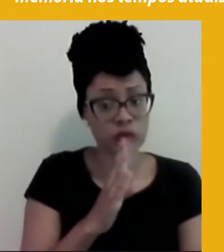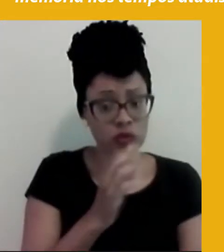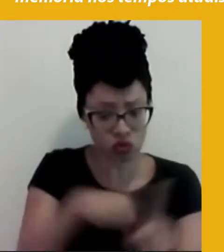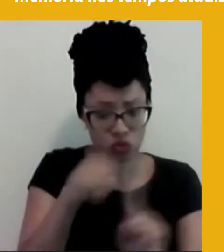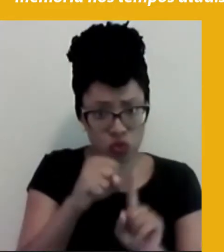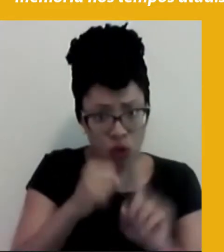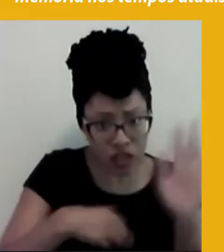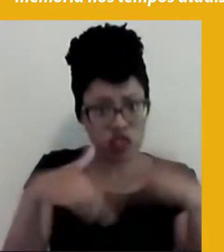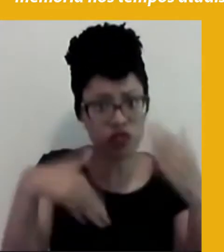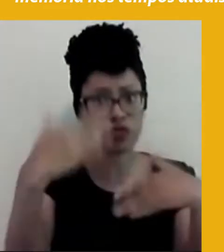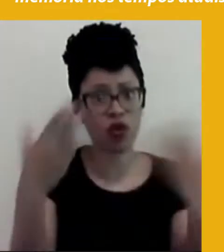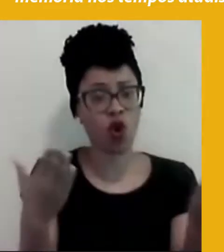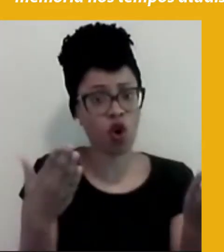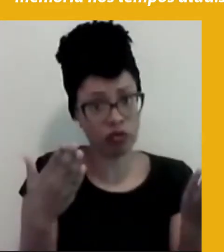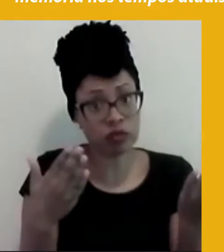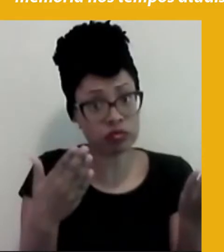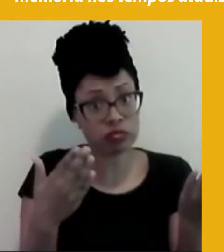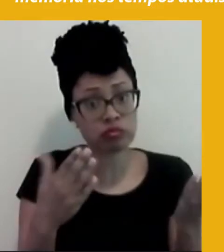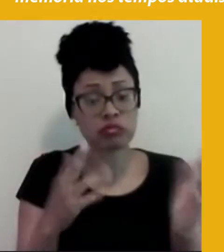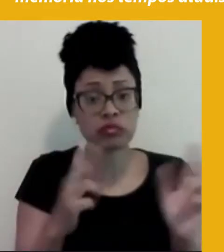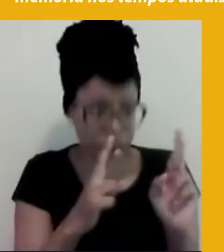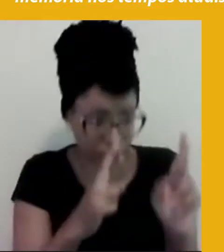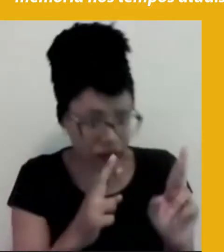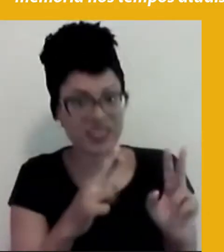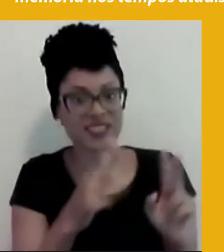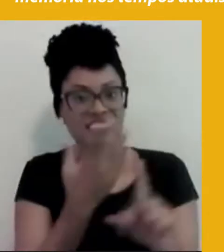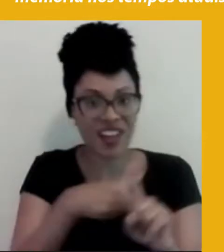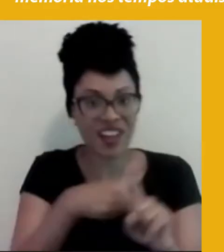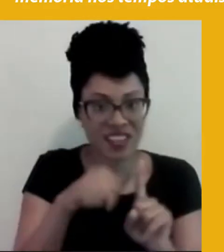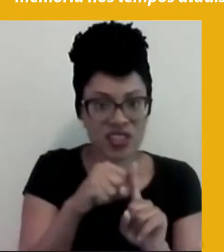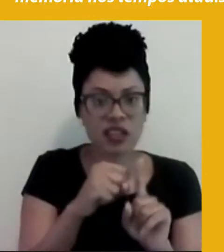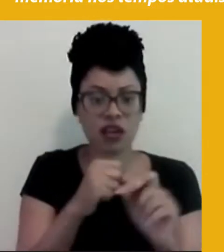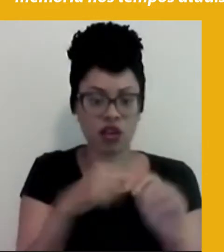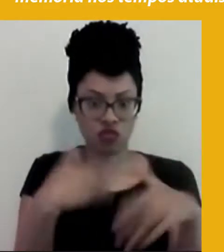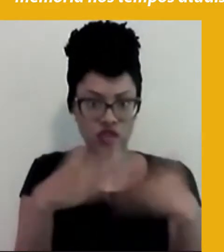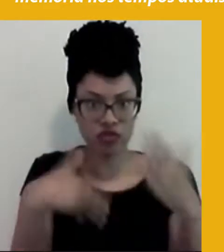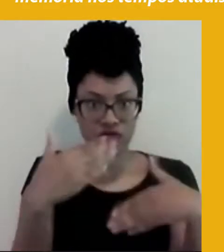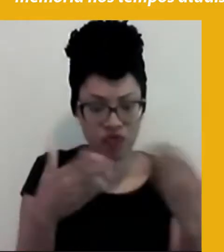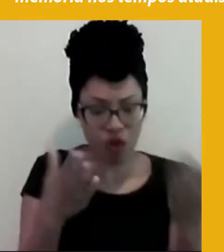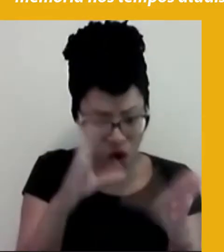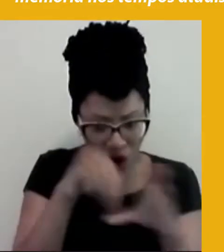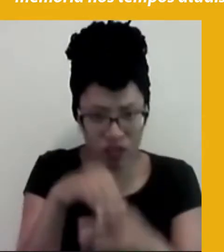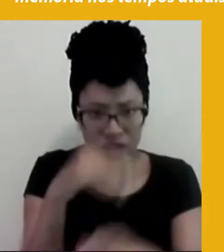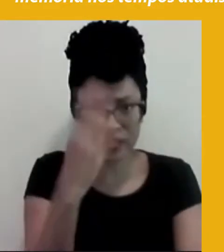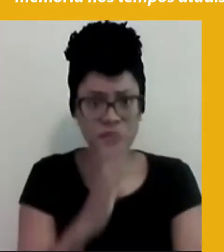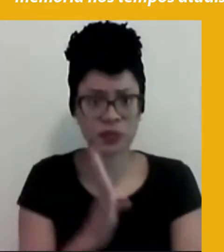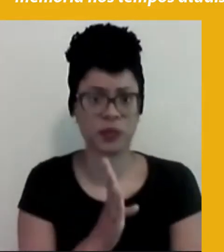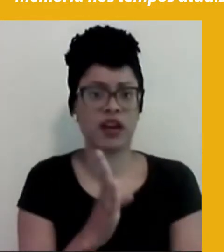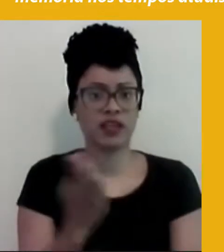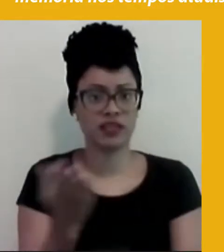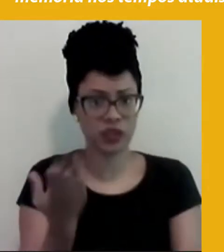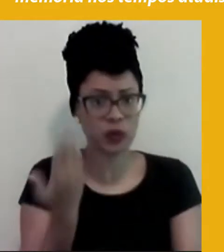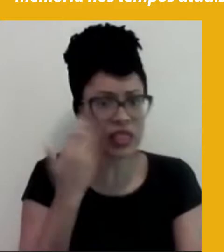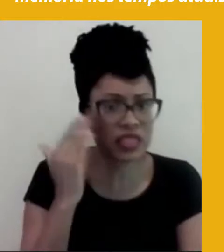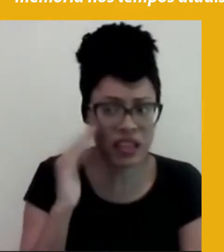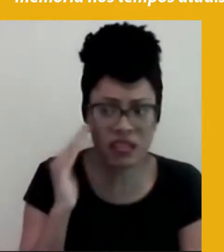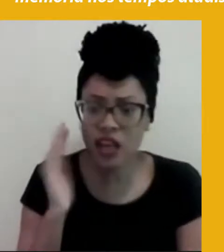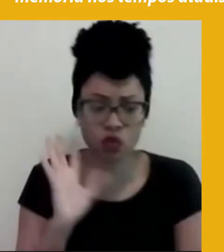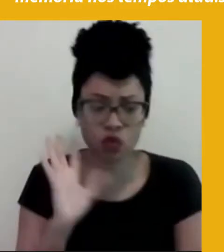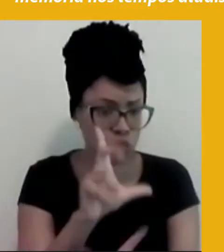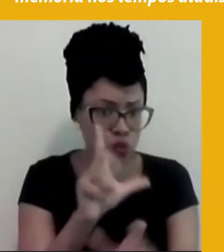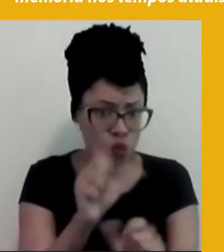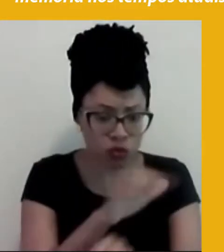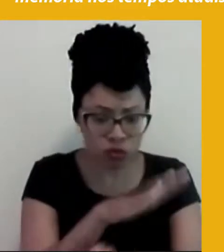aconteceu, inclusive nos meses, né, que precederam esse grande desastre, que a gente entenda o que está acontecendo para que a